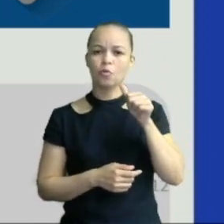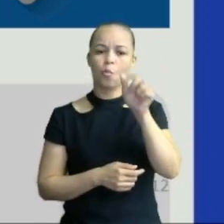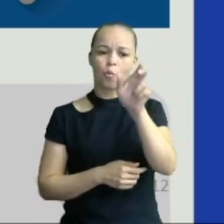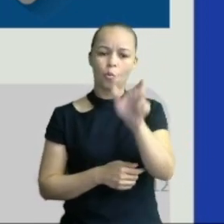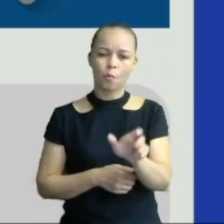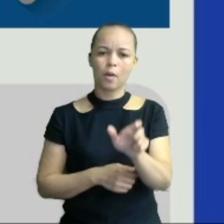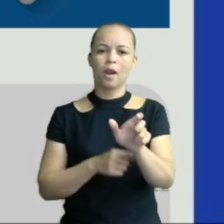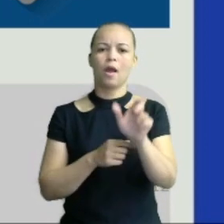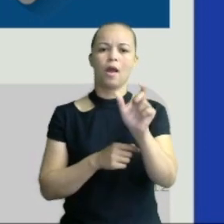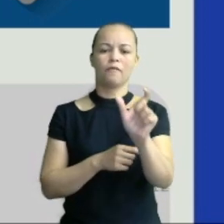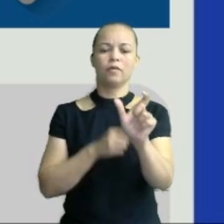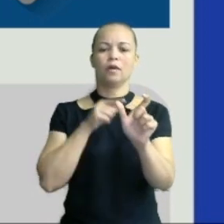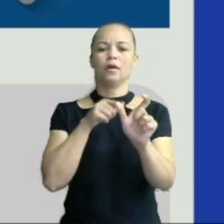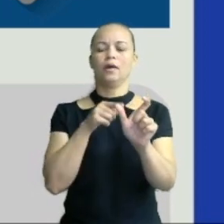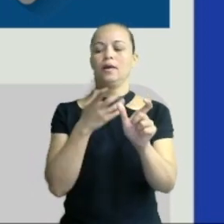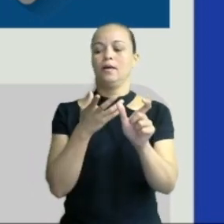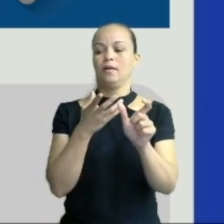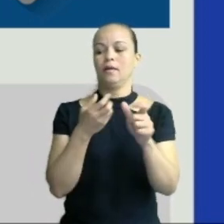tá bom?